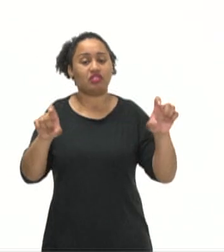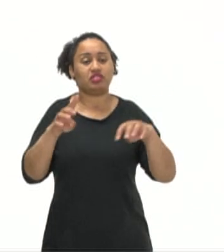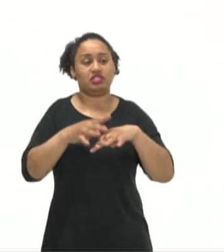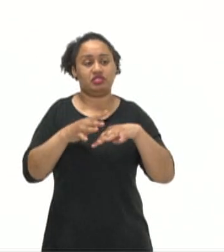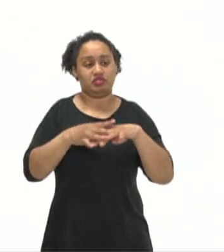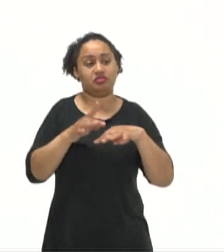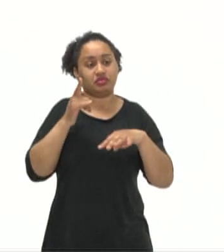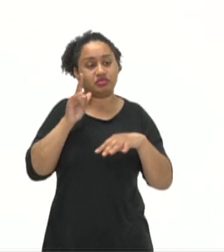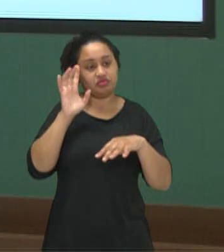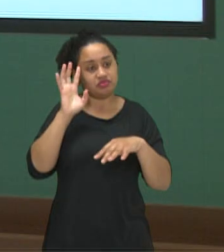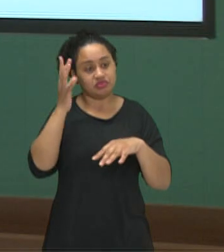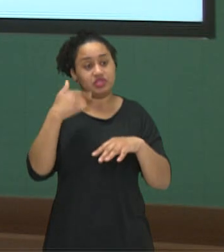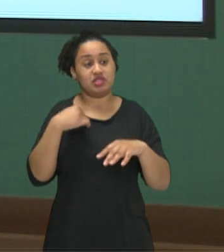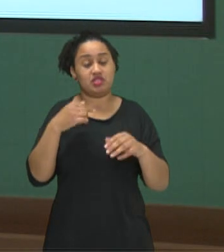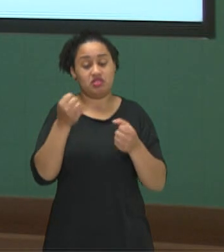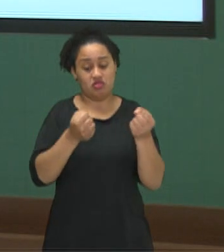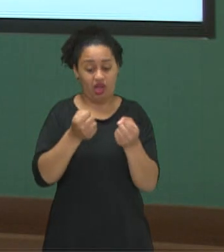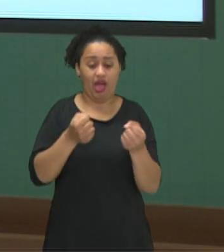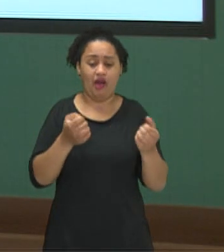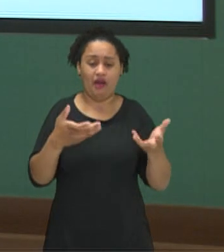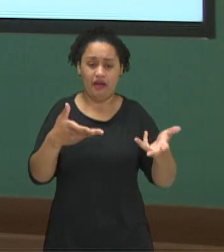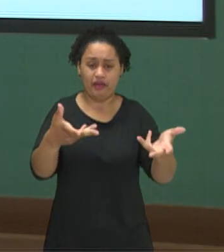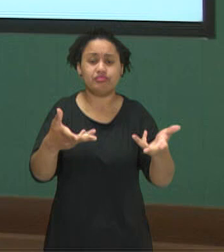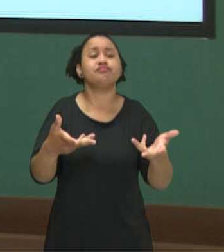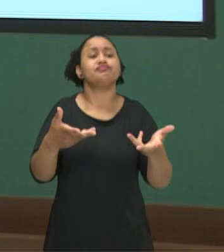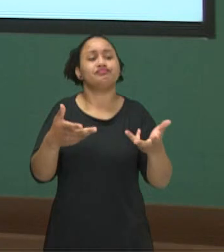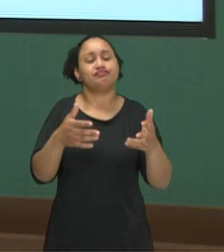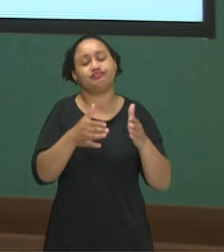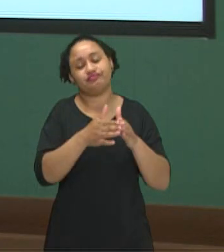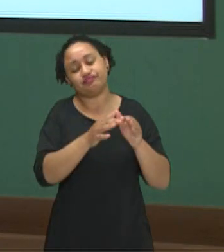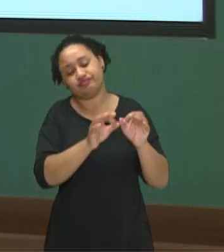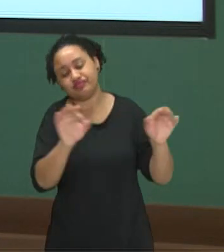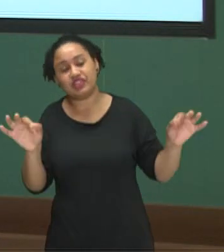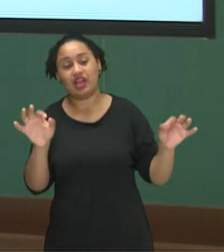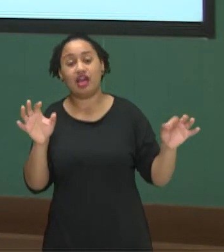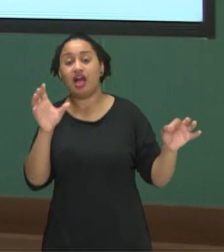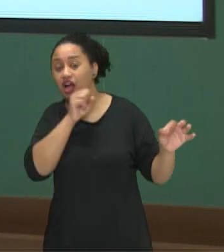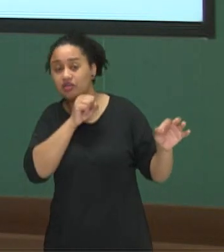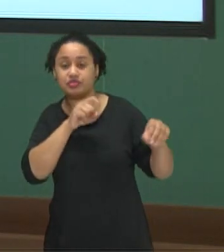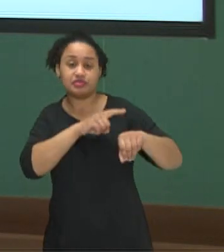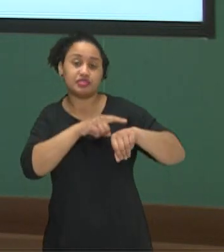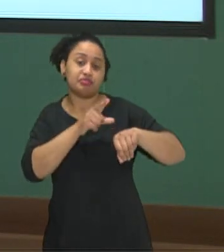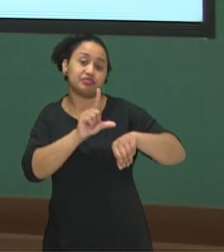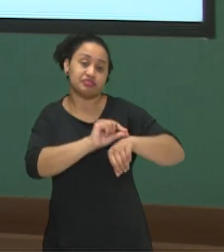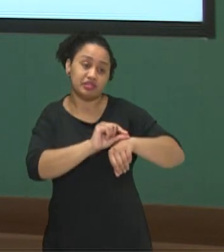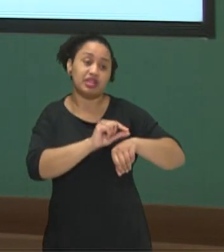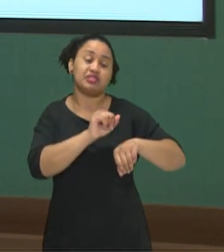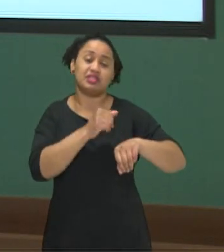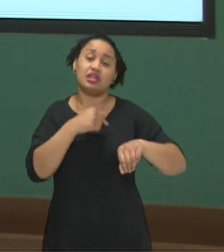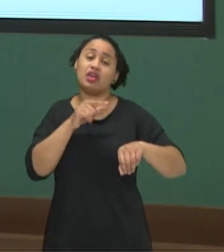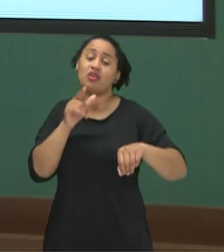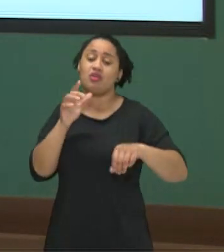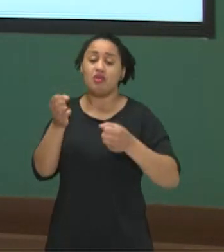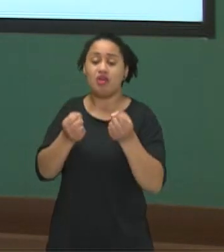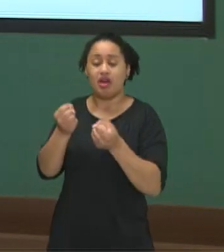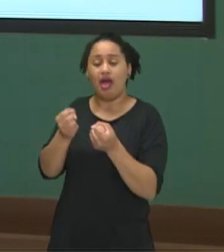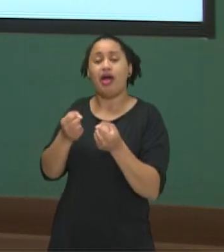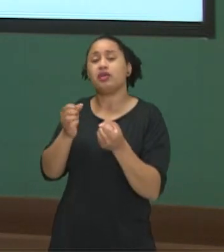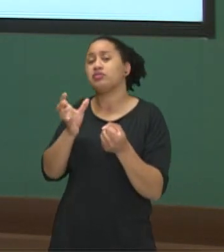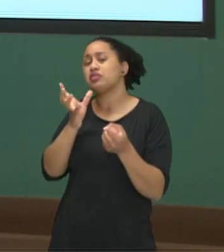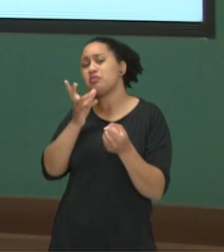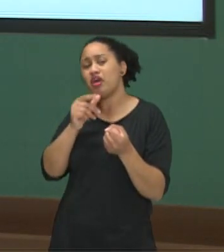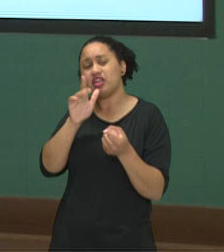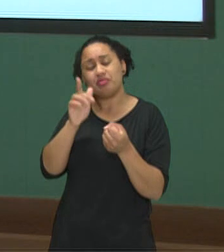Se o carro é mais veloz, percorre em menos tempo. Se o carro é menos veloz, percorre em mais